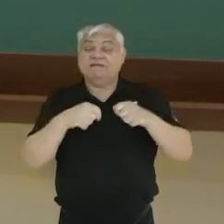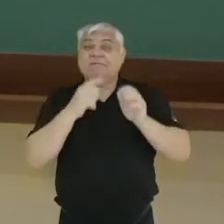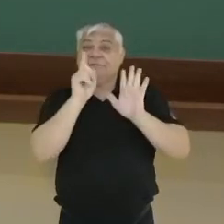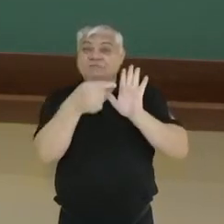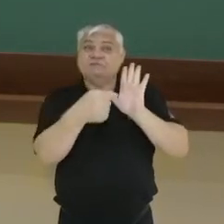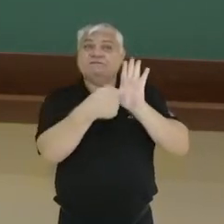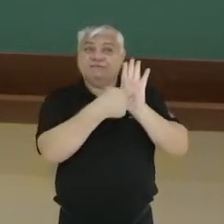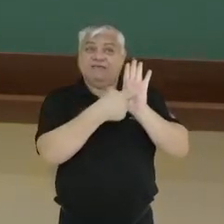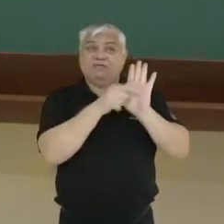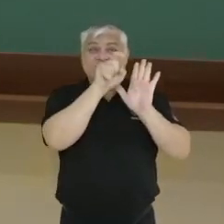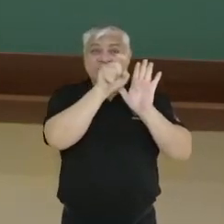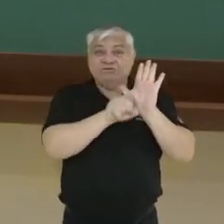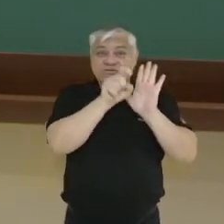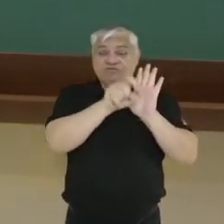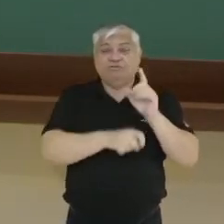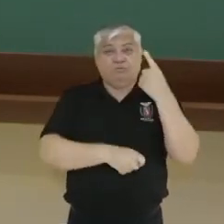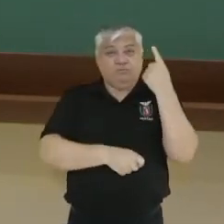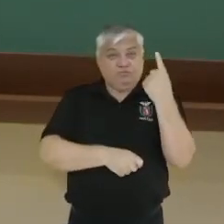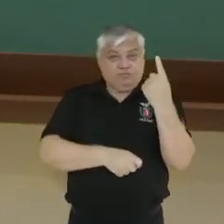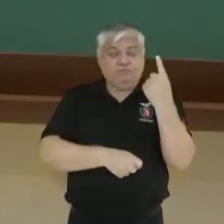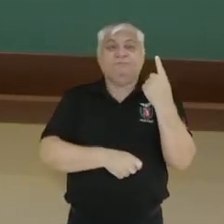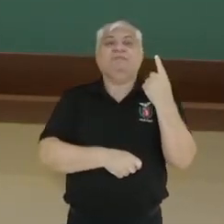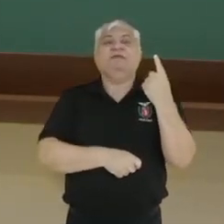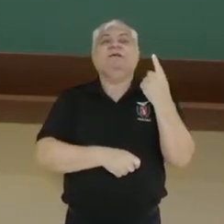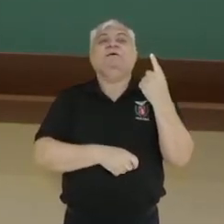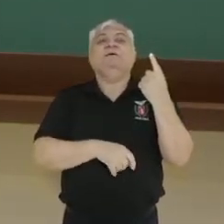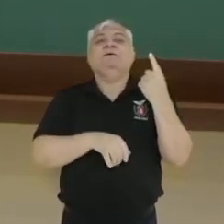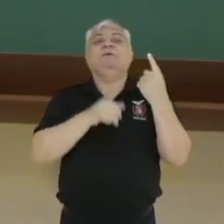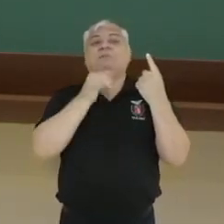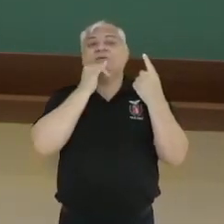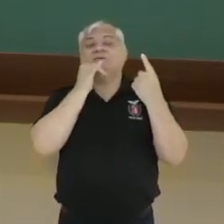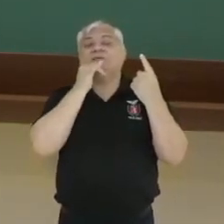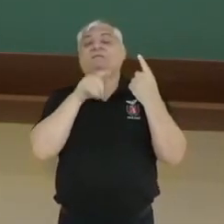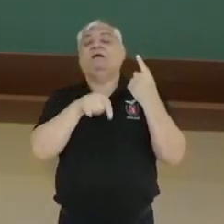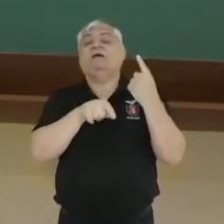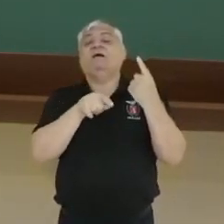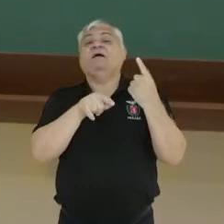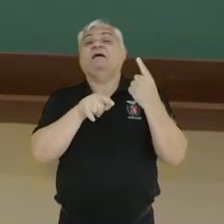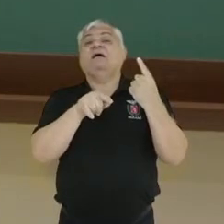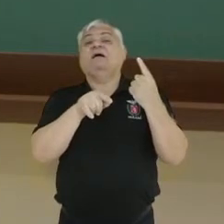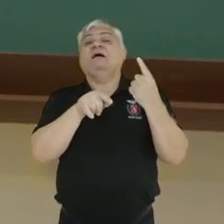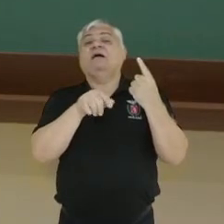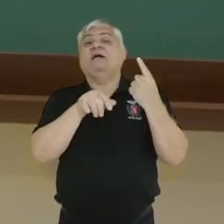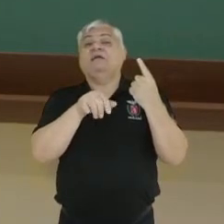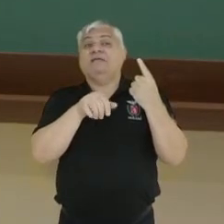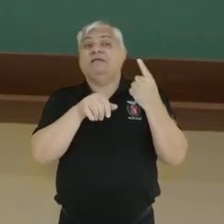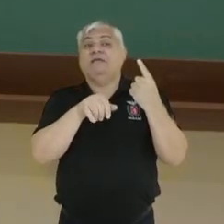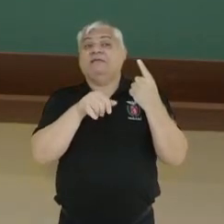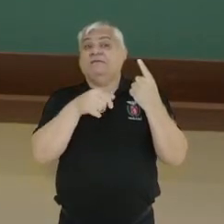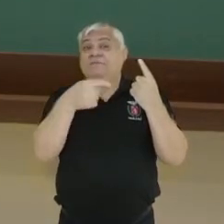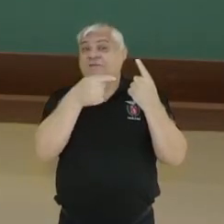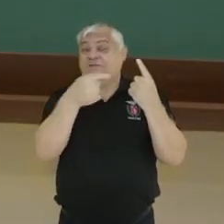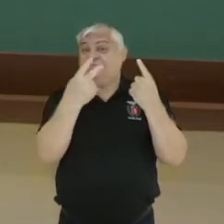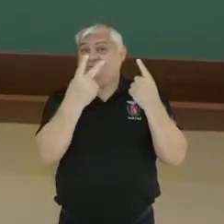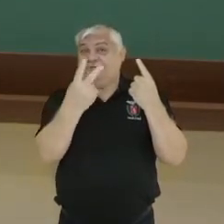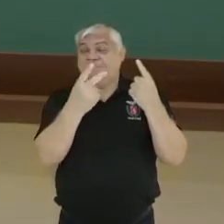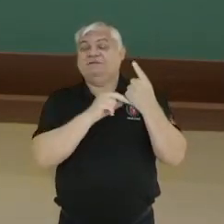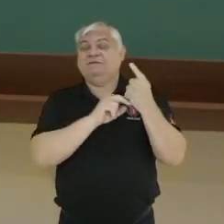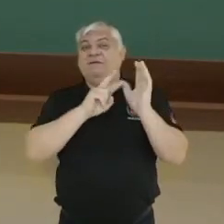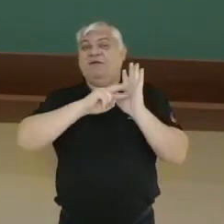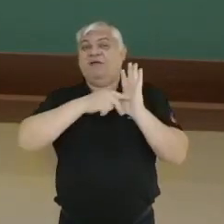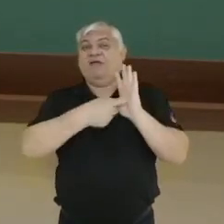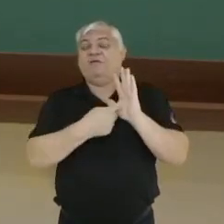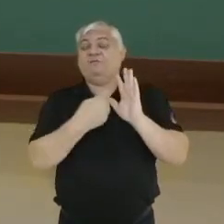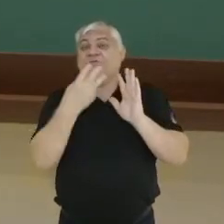centro, o x vale 1, que é o valor de A, a nossa ordenada vale menos 2 e o raio